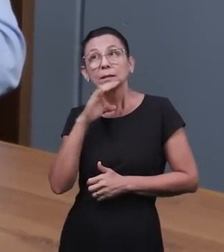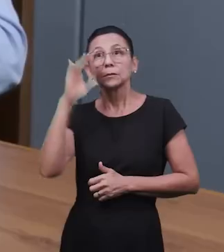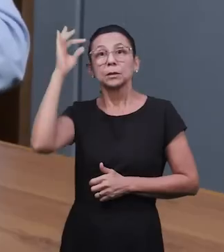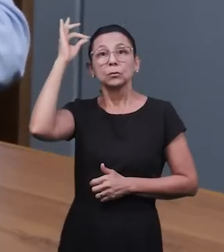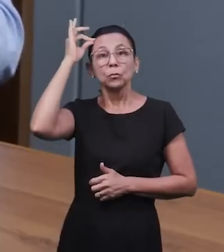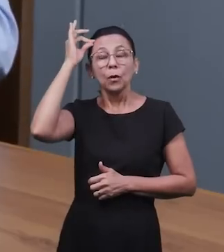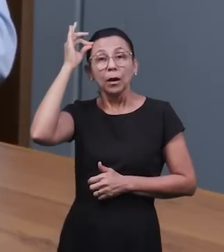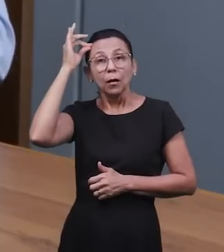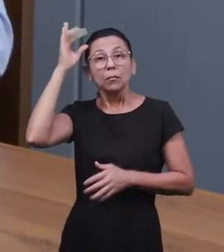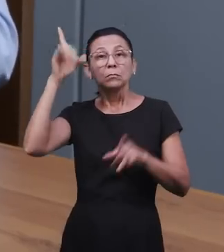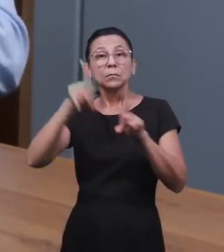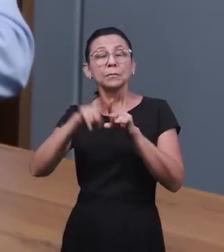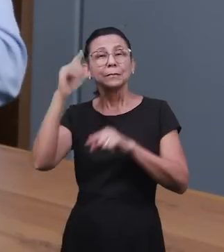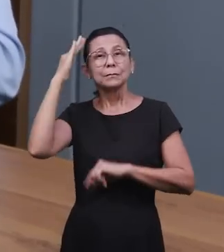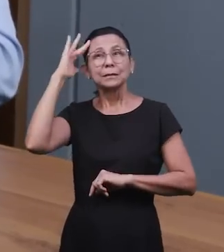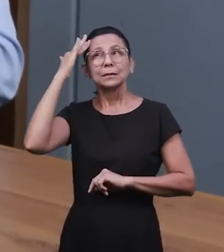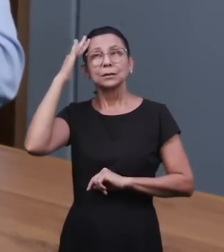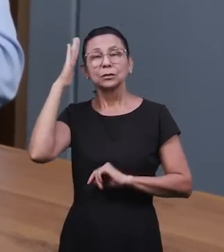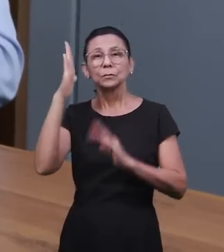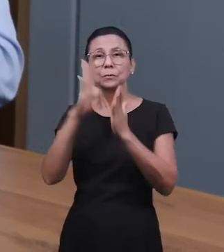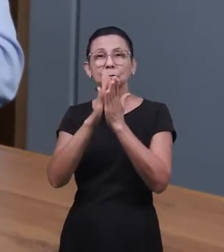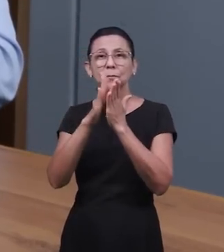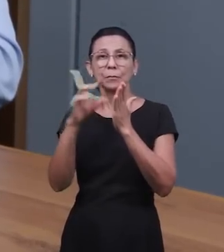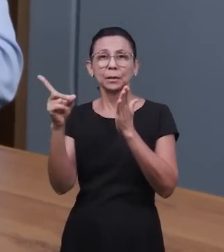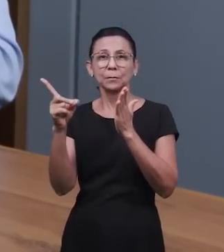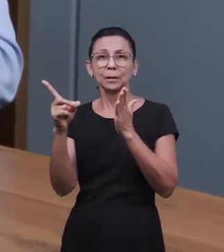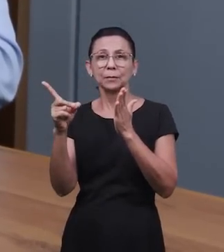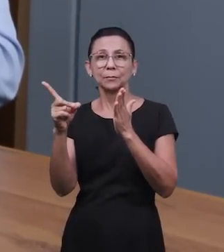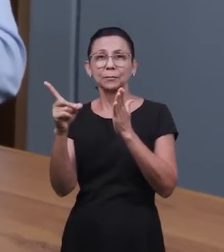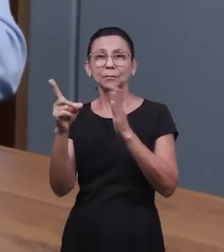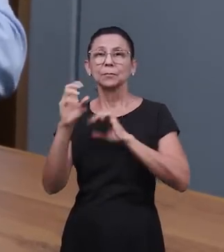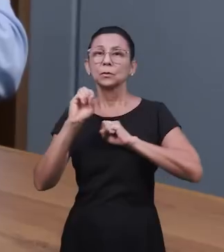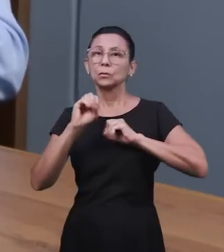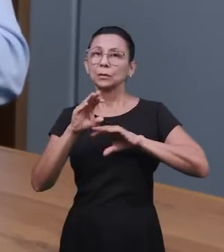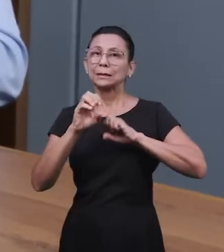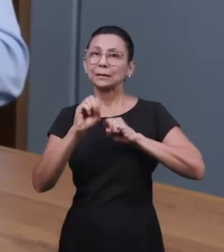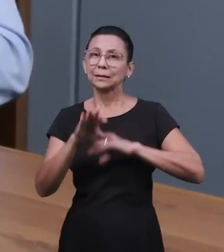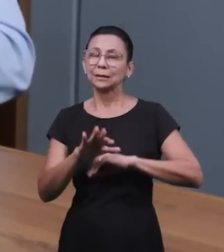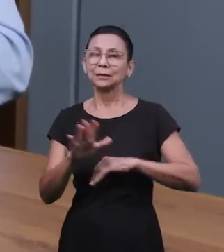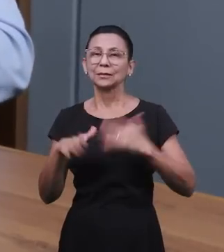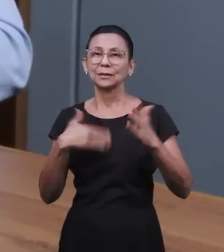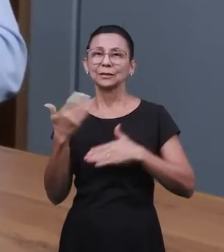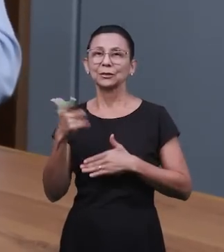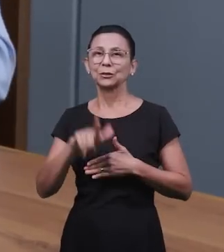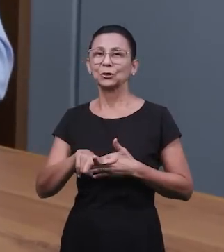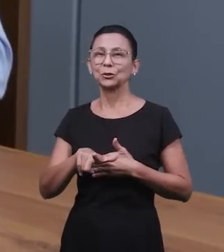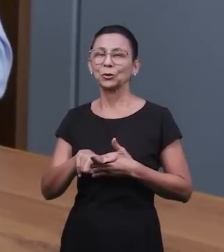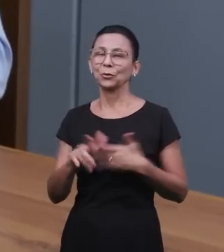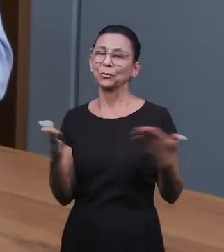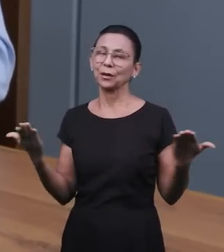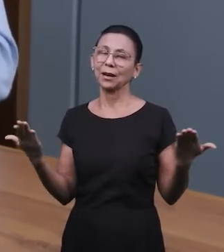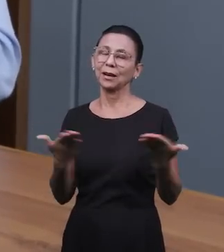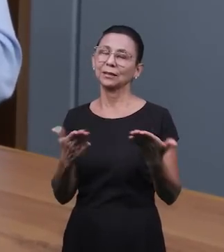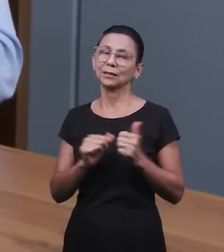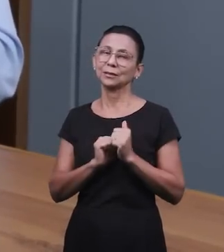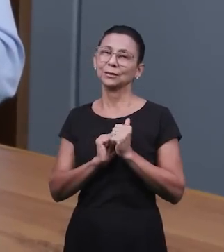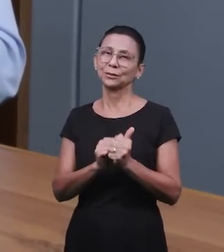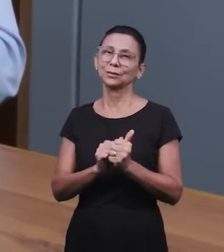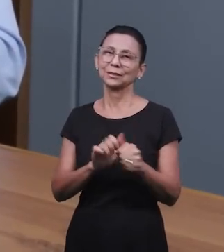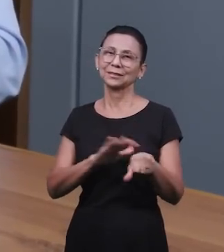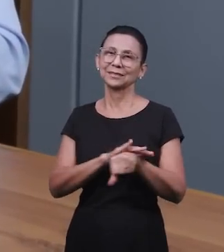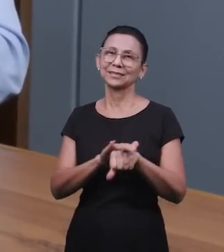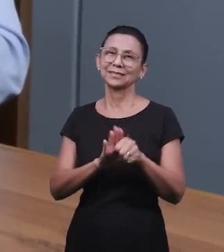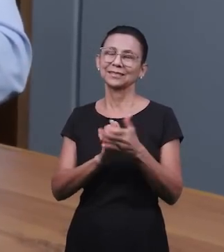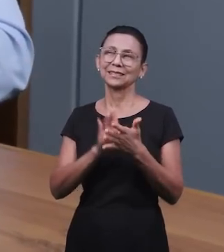espiritual, de entendimento daquilo que a palavra nos ensina, tá bom? Uma alegria estarmos juntos mais uma vez, mais uma quinta-feira, no